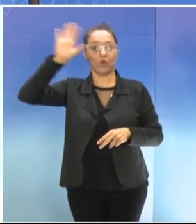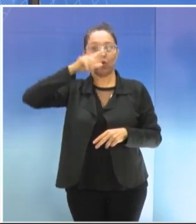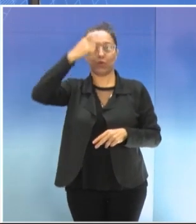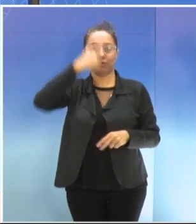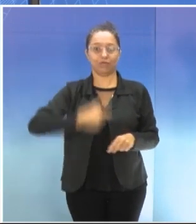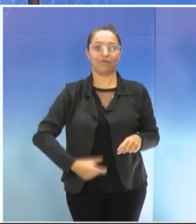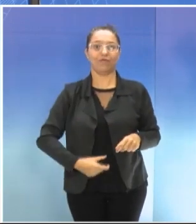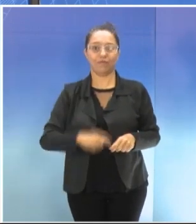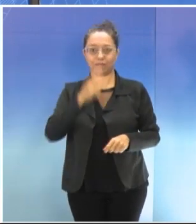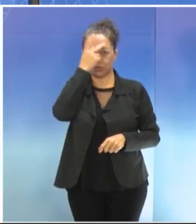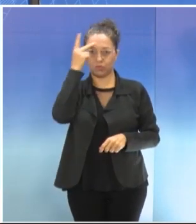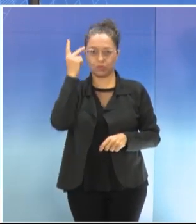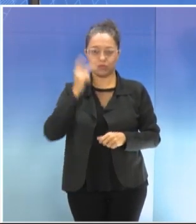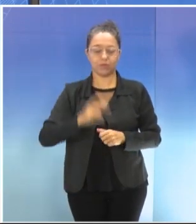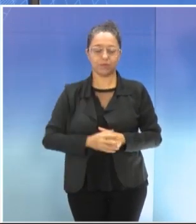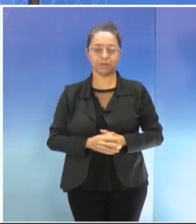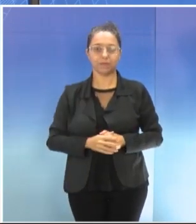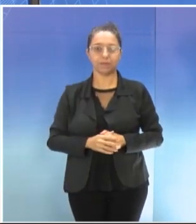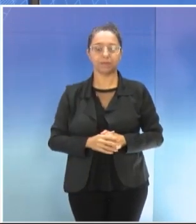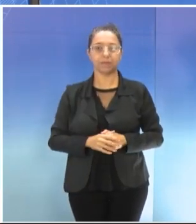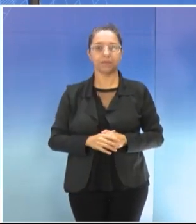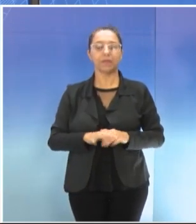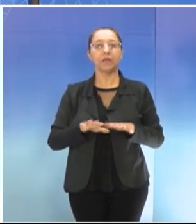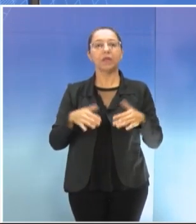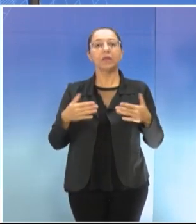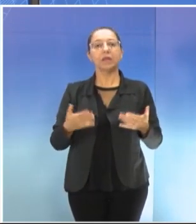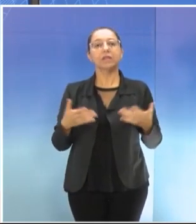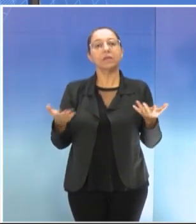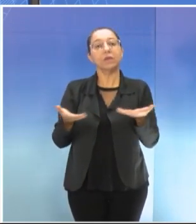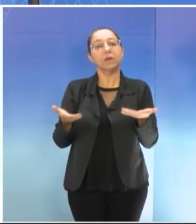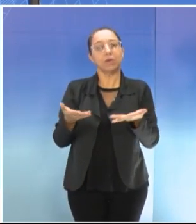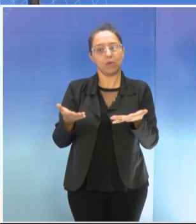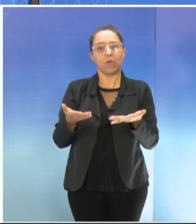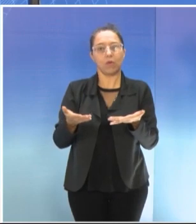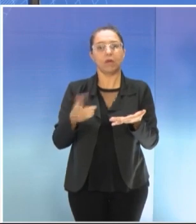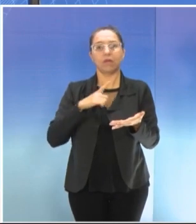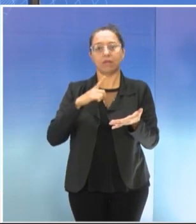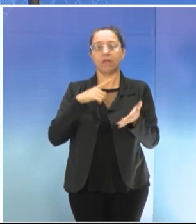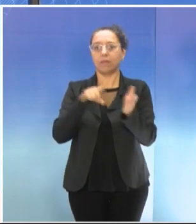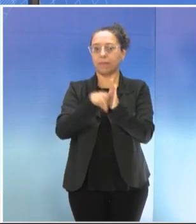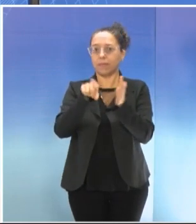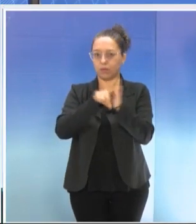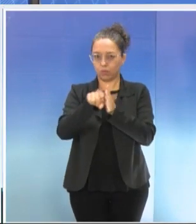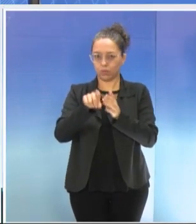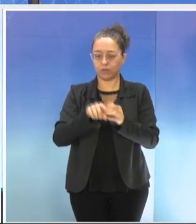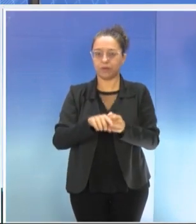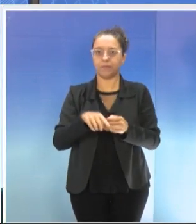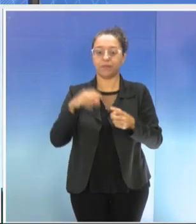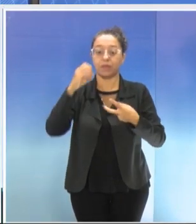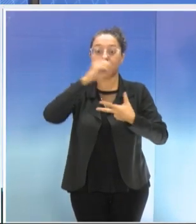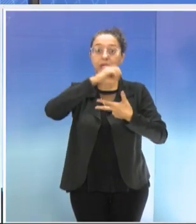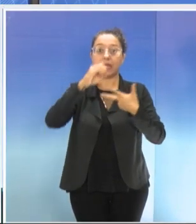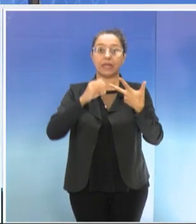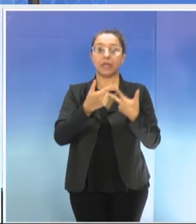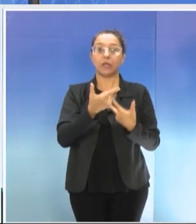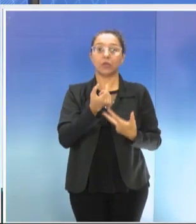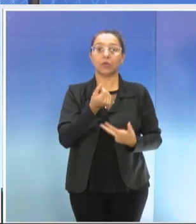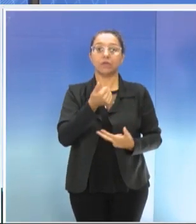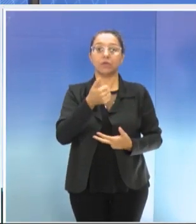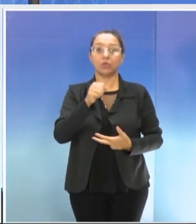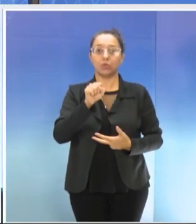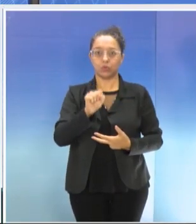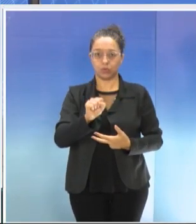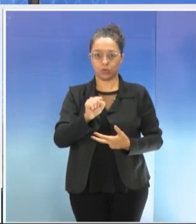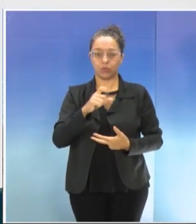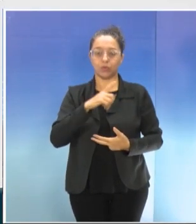filósofo. Vamos ver aqui uma questão, então, para a gente trabalhar essa temática sobre os